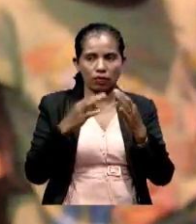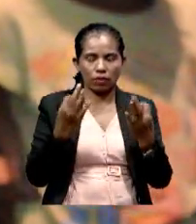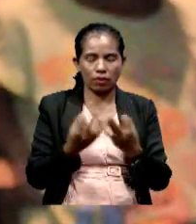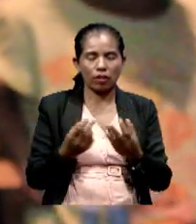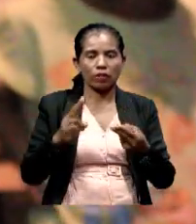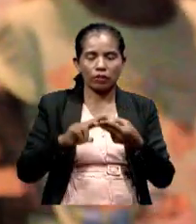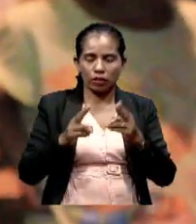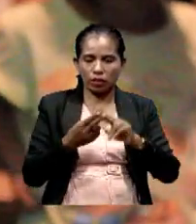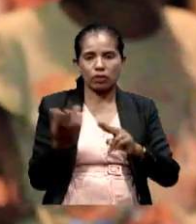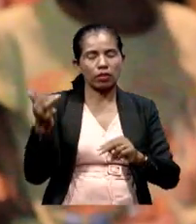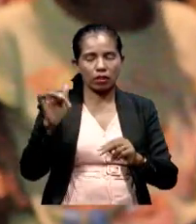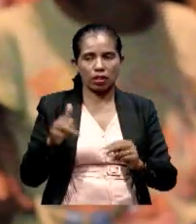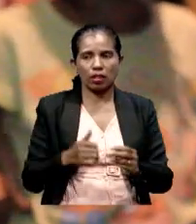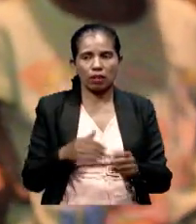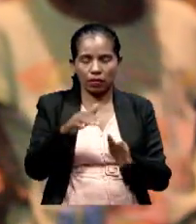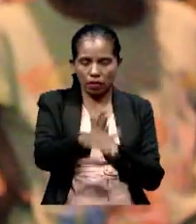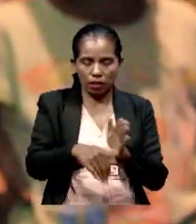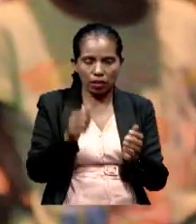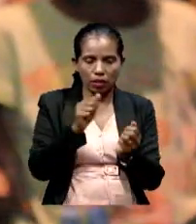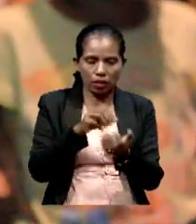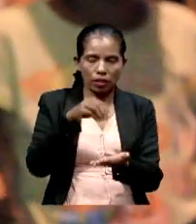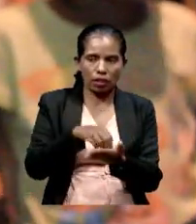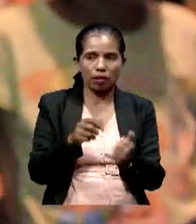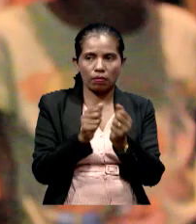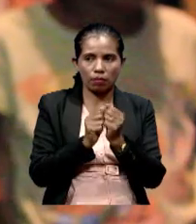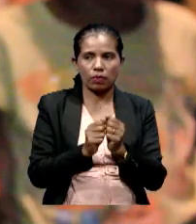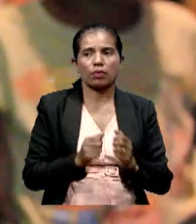sira. Agora mi ke betau hamut kela pois.